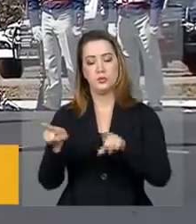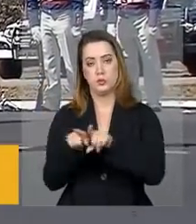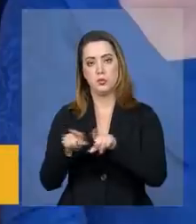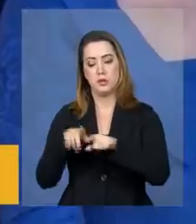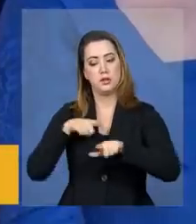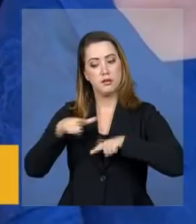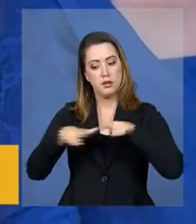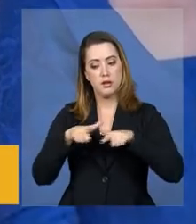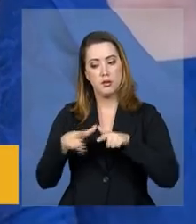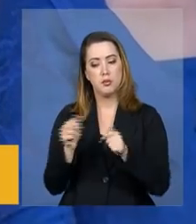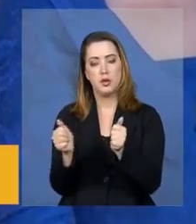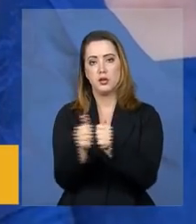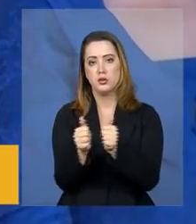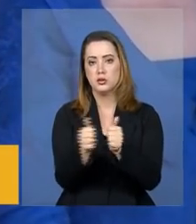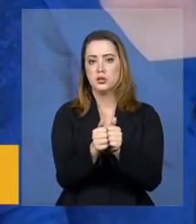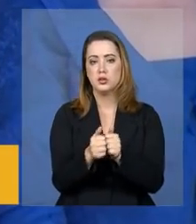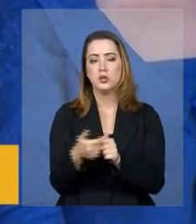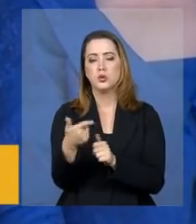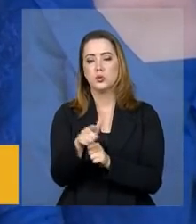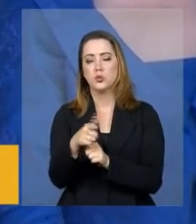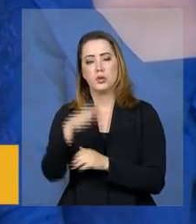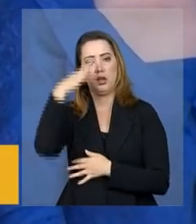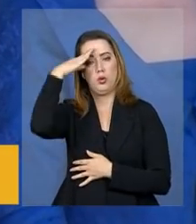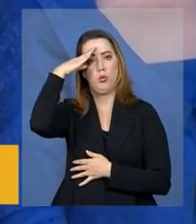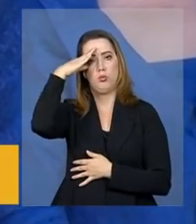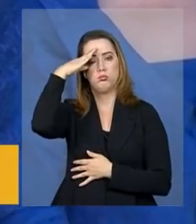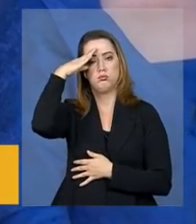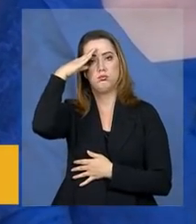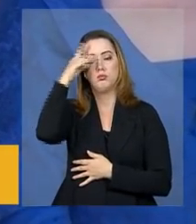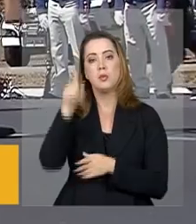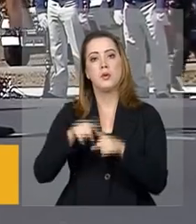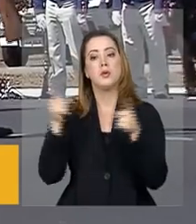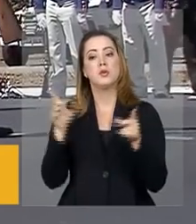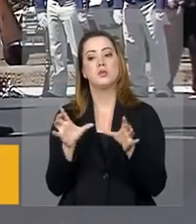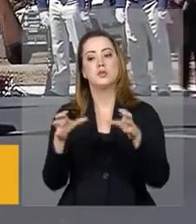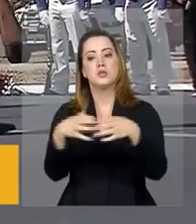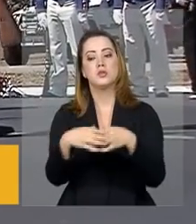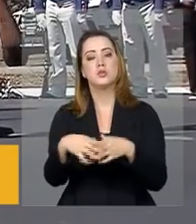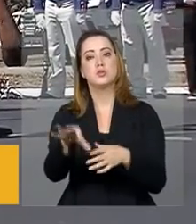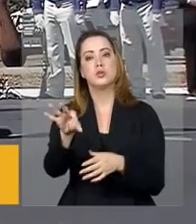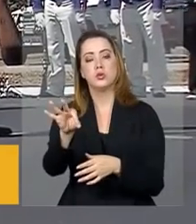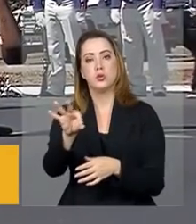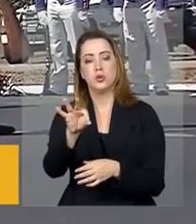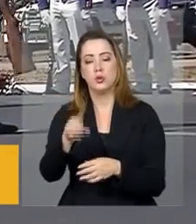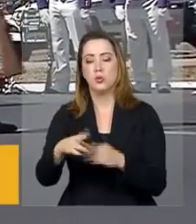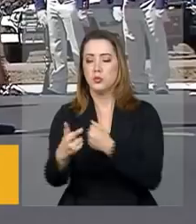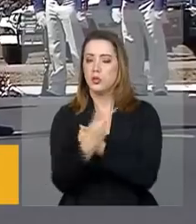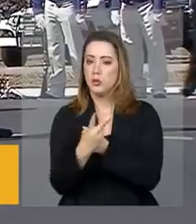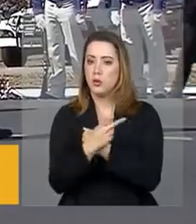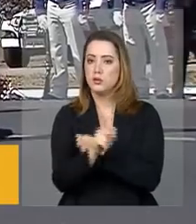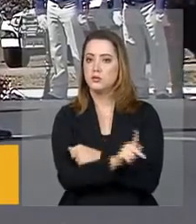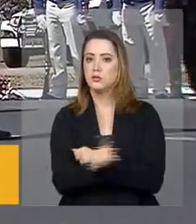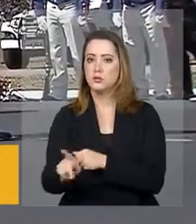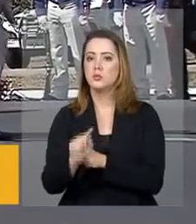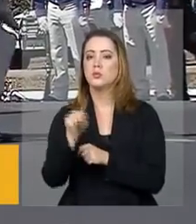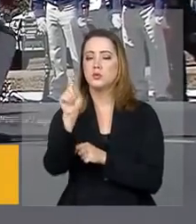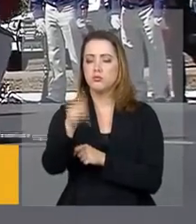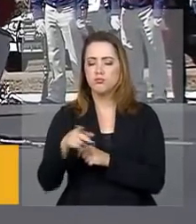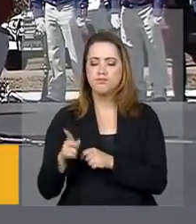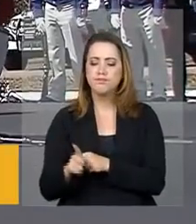ordem unida, sem comando, mas o batalhão da Guarda Presidencial é o que desenvolve com mais